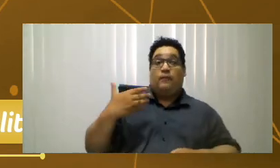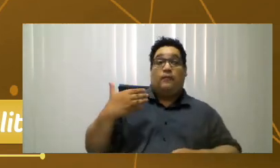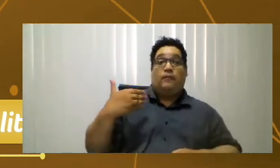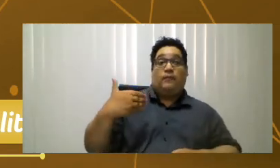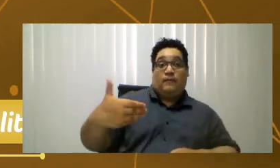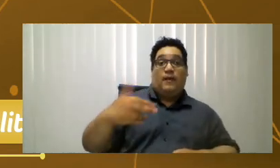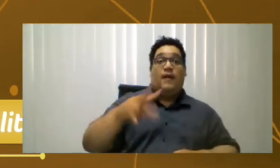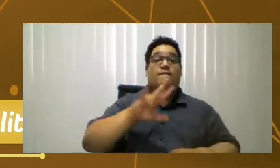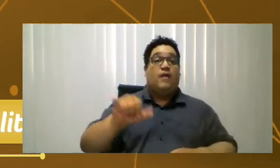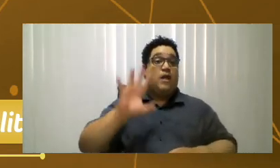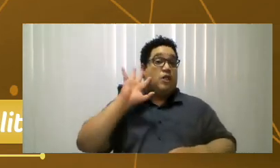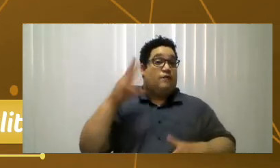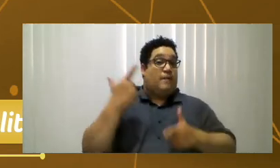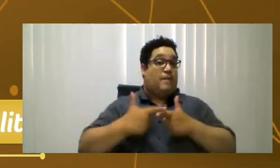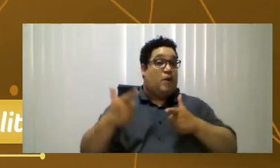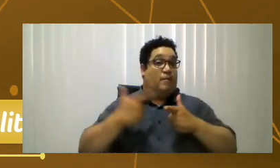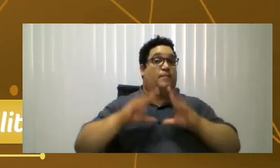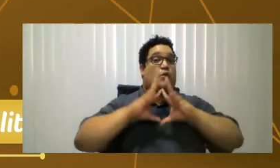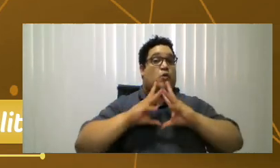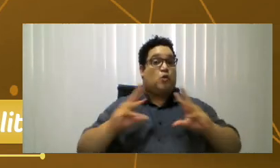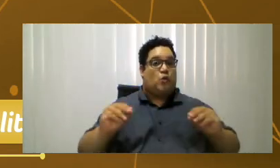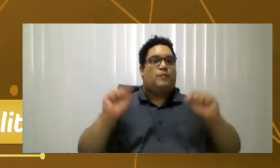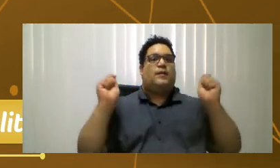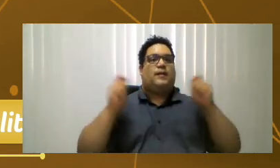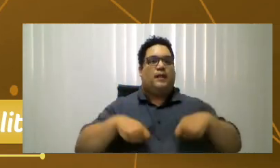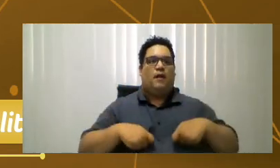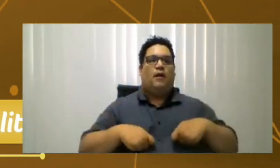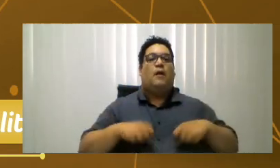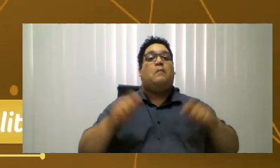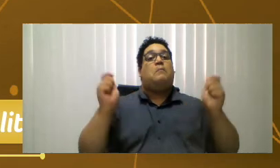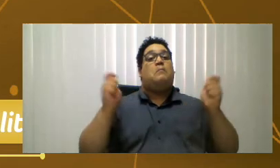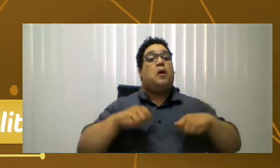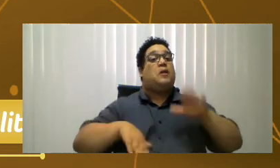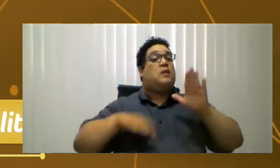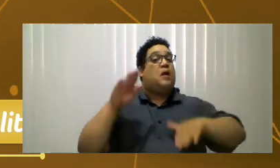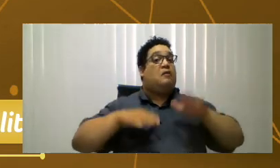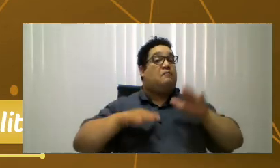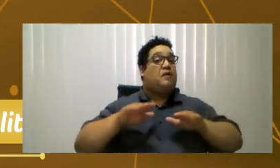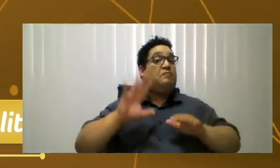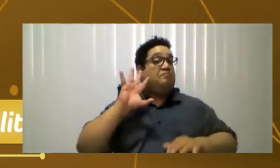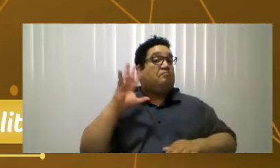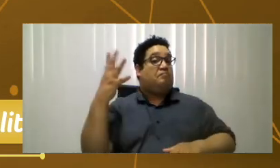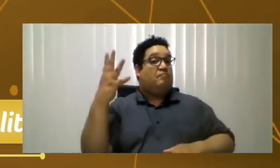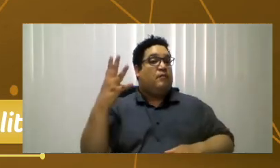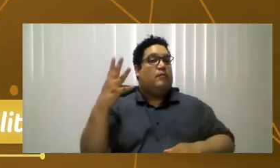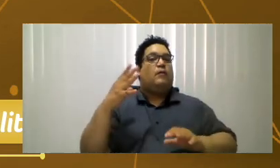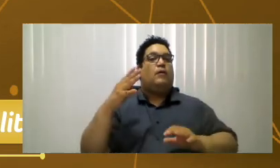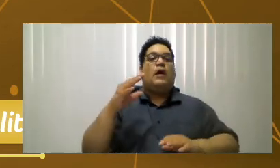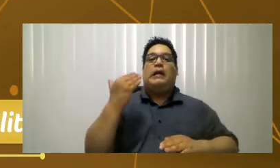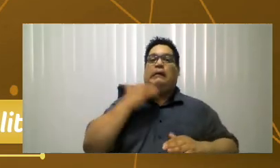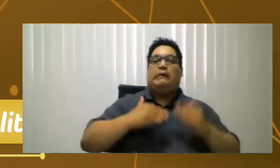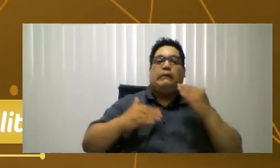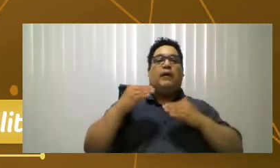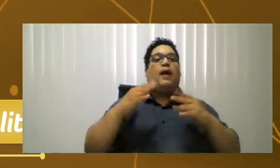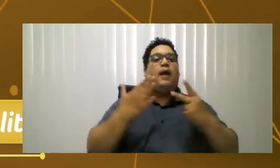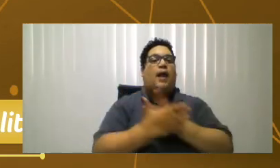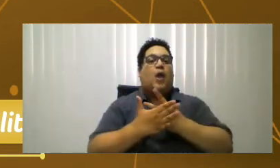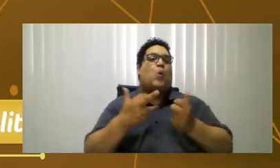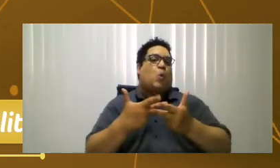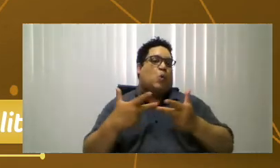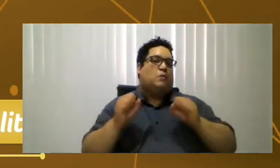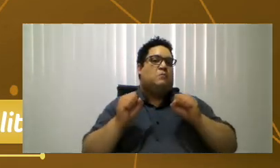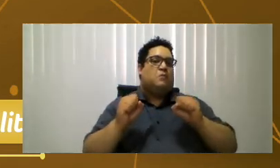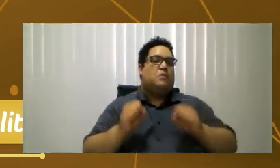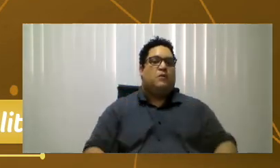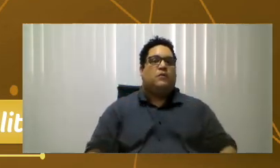estar sanado esse tipo de carregamento, que pode também até sofrer alguns tipos de erro, né? A gente corre esse risco.